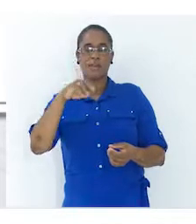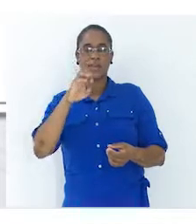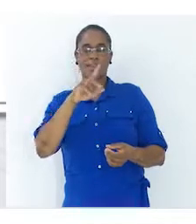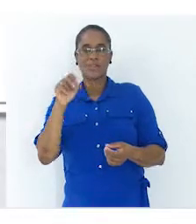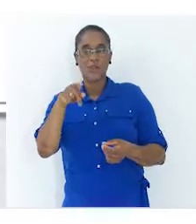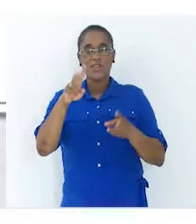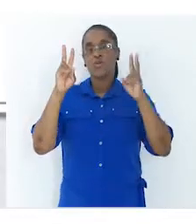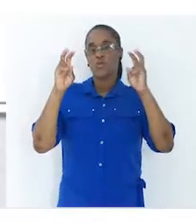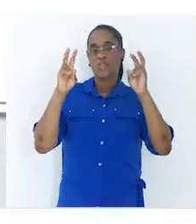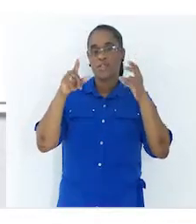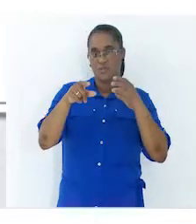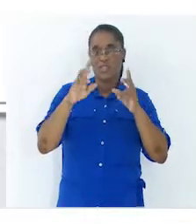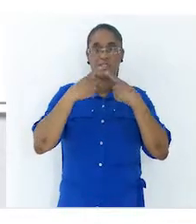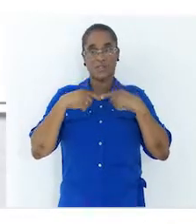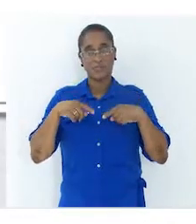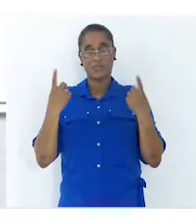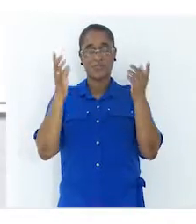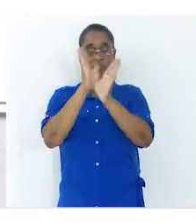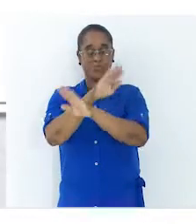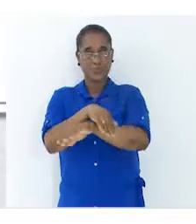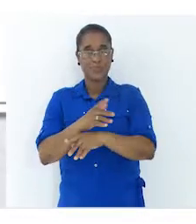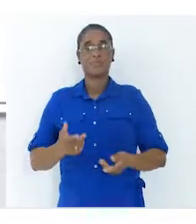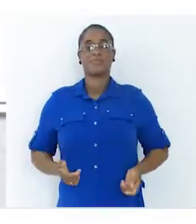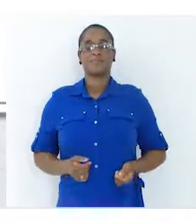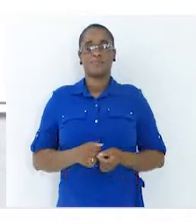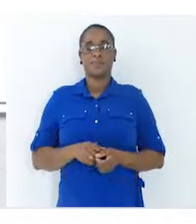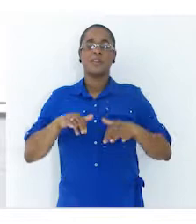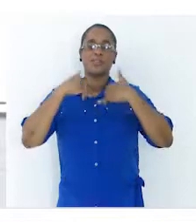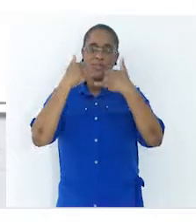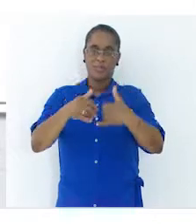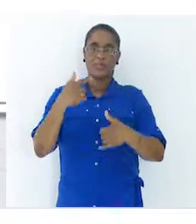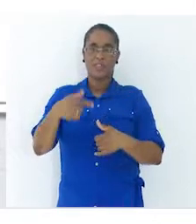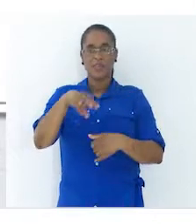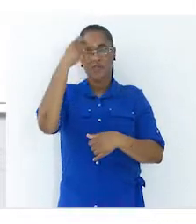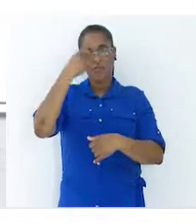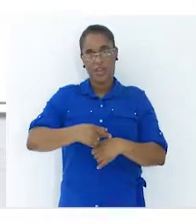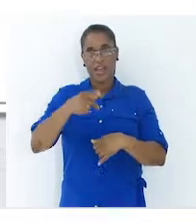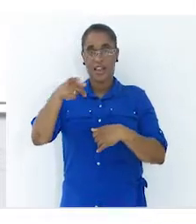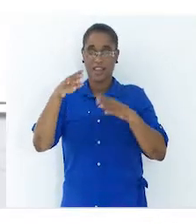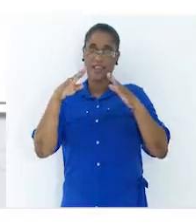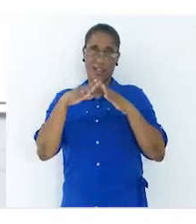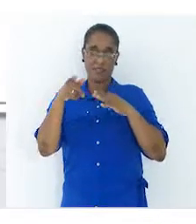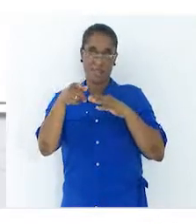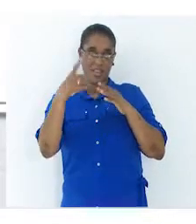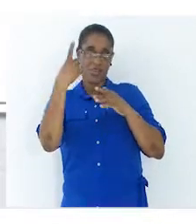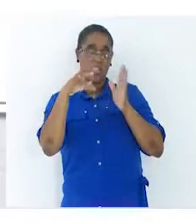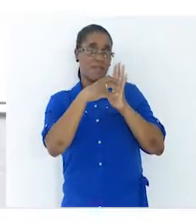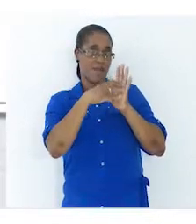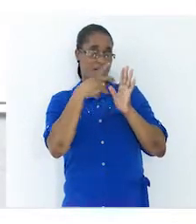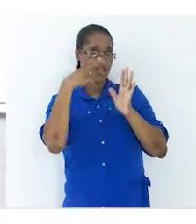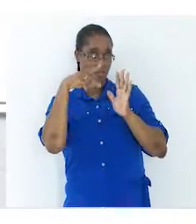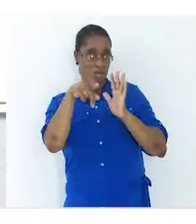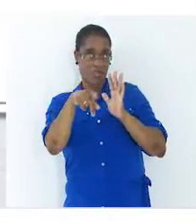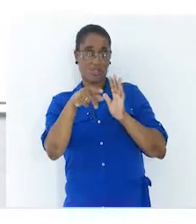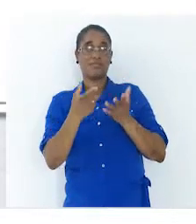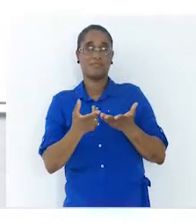desse anúncio publicitário. E depois vamos ter ficar em casa. Portanto, temos aqui uma imagem que mostra